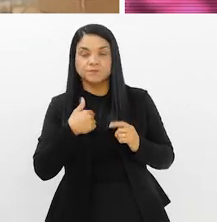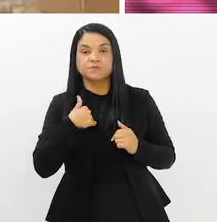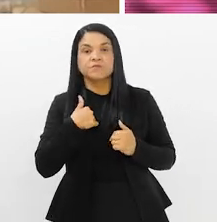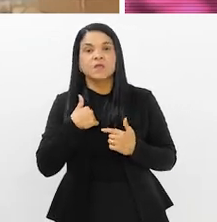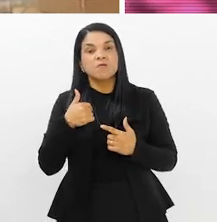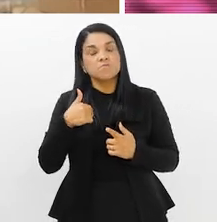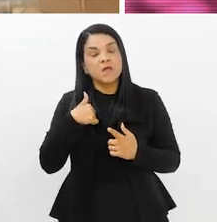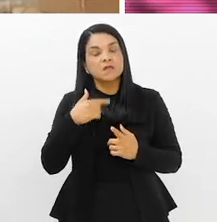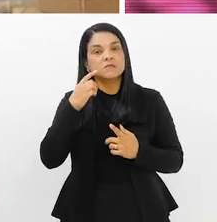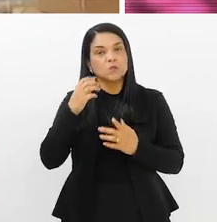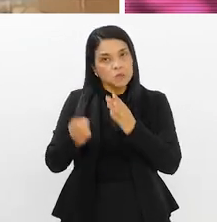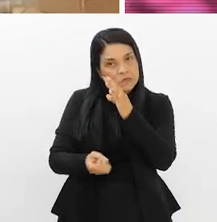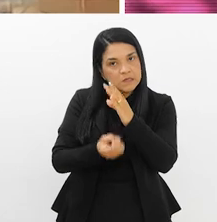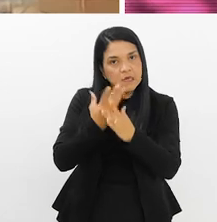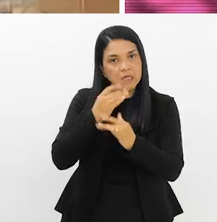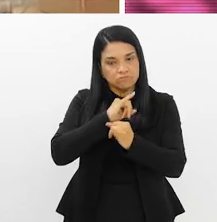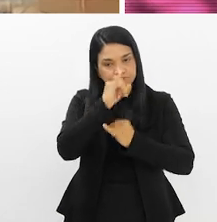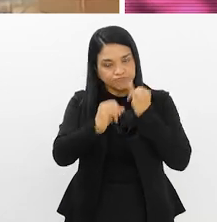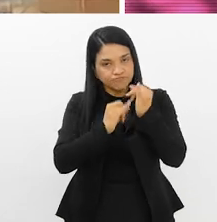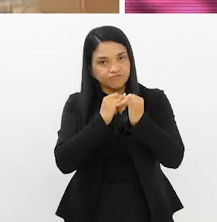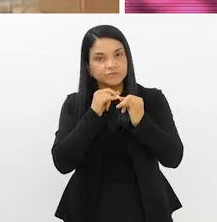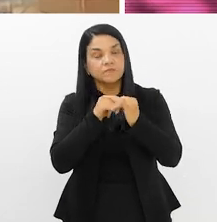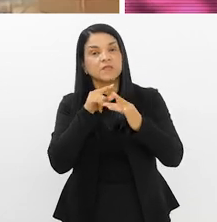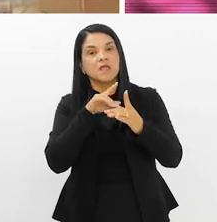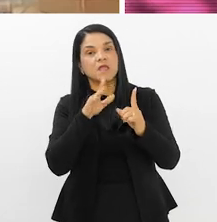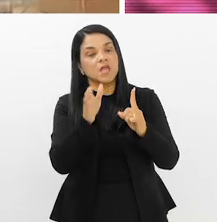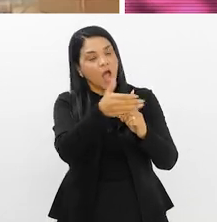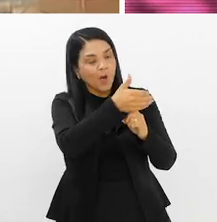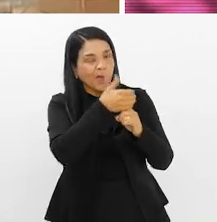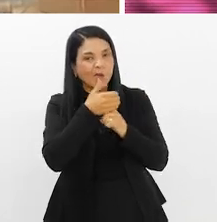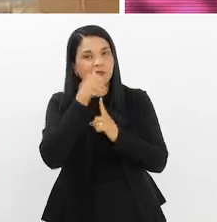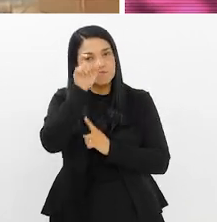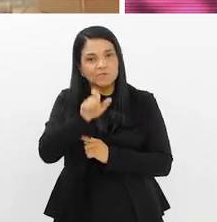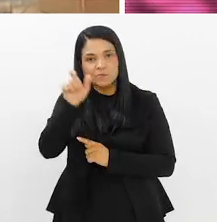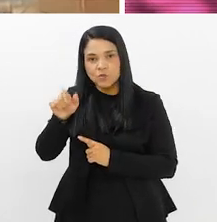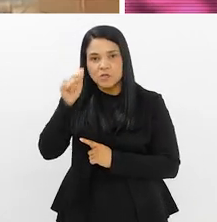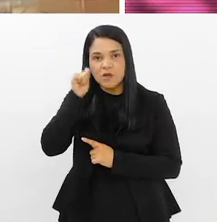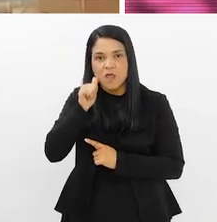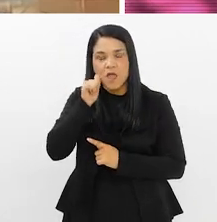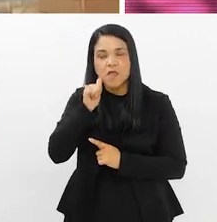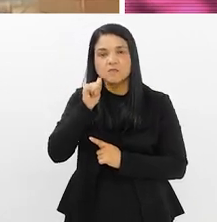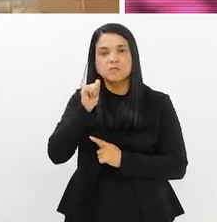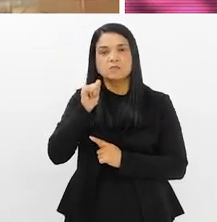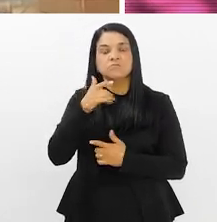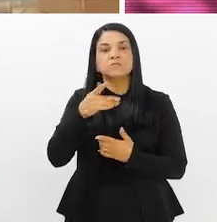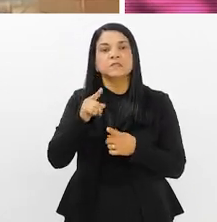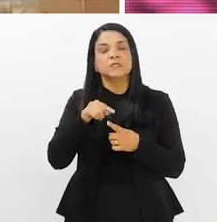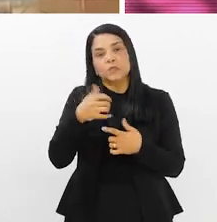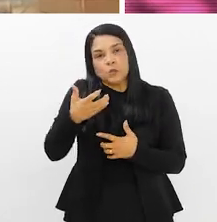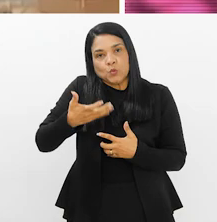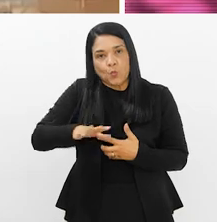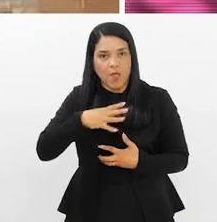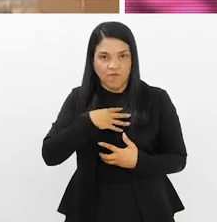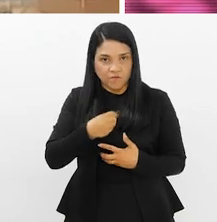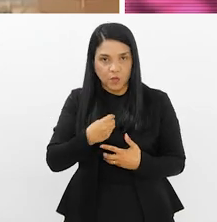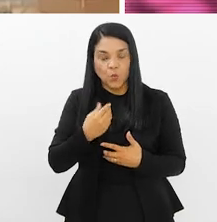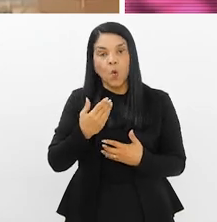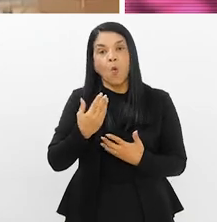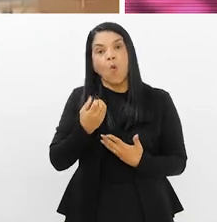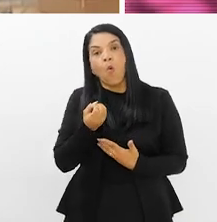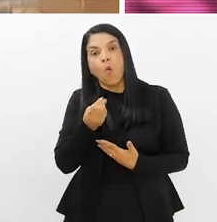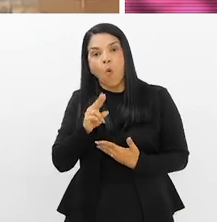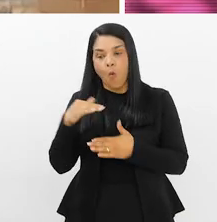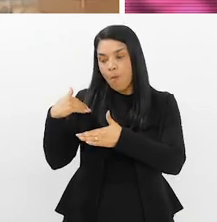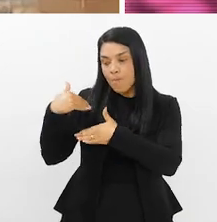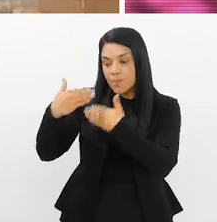intuito de acolher mulheres que decidiram não ter filhos, né? Ou que estão nesse processo de decisão. Porque eu passei no